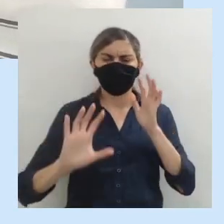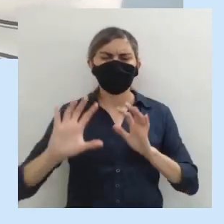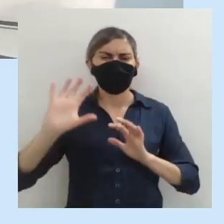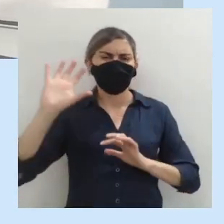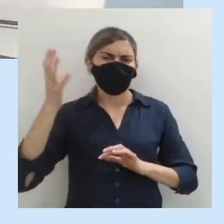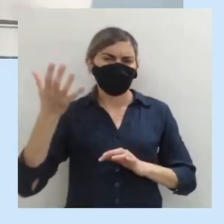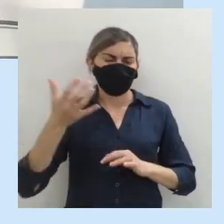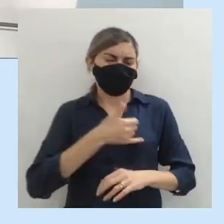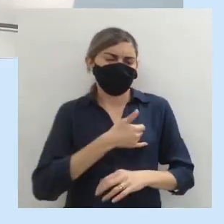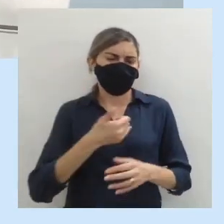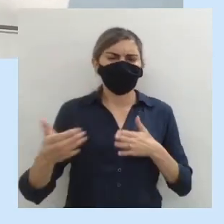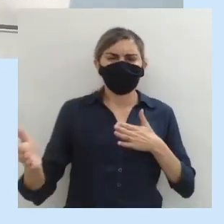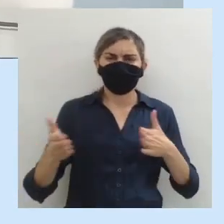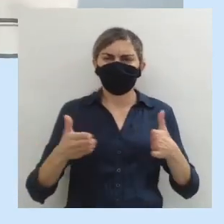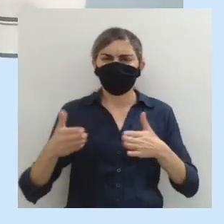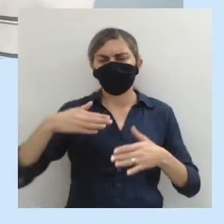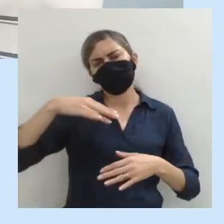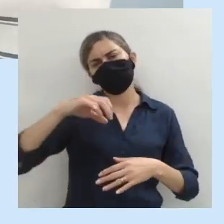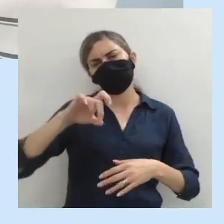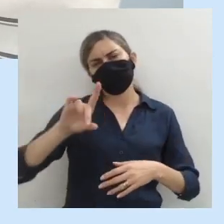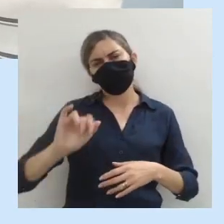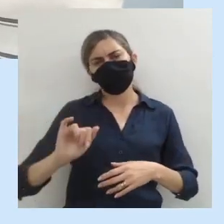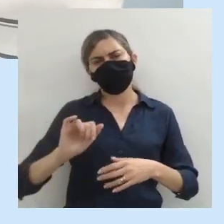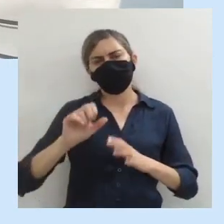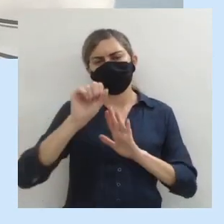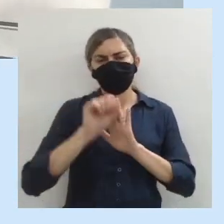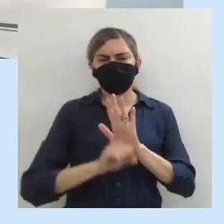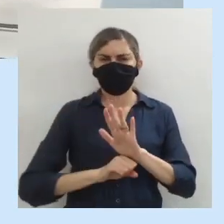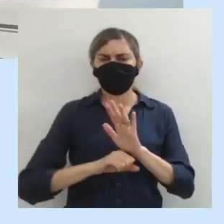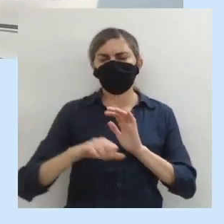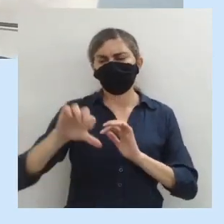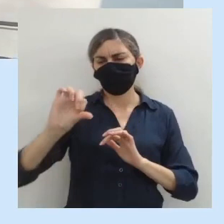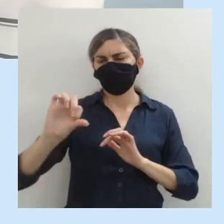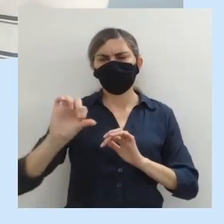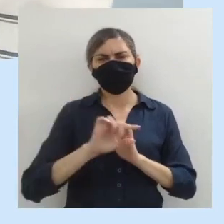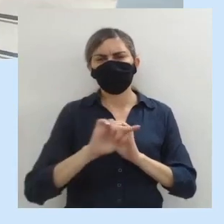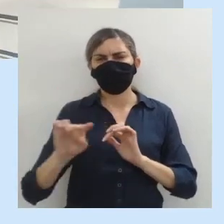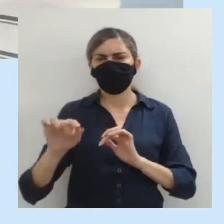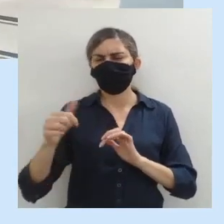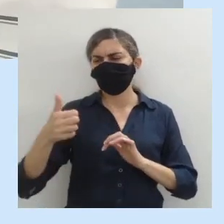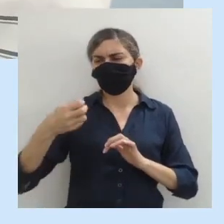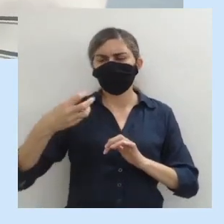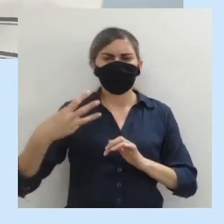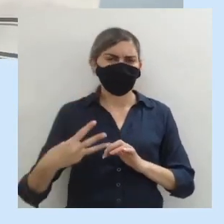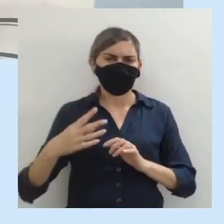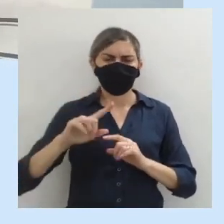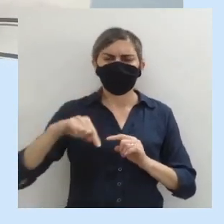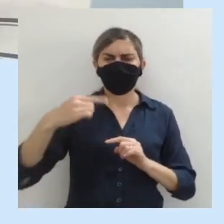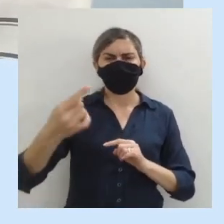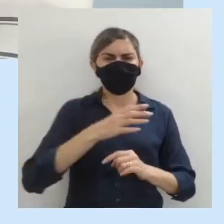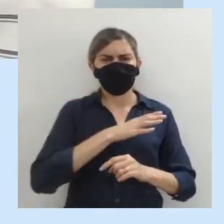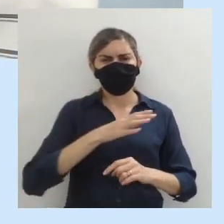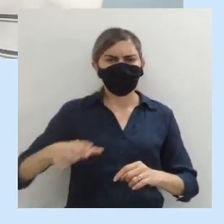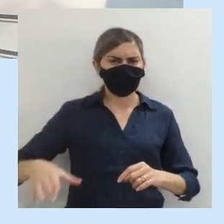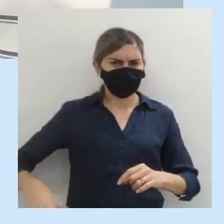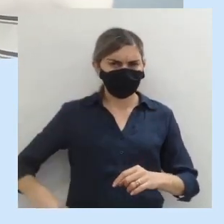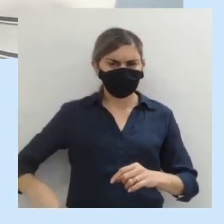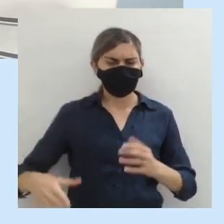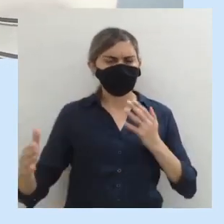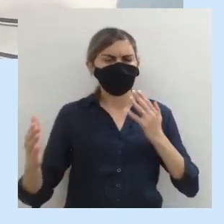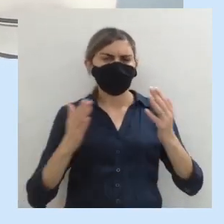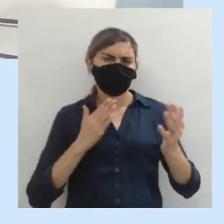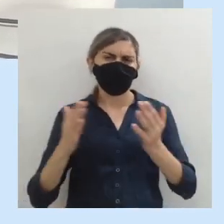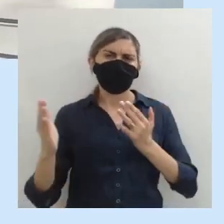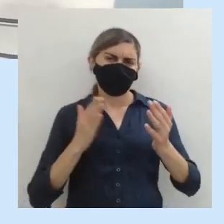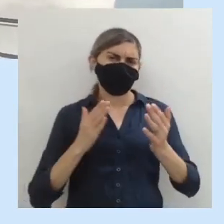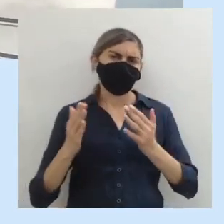aconteceu na Idade Média, entre os séculos 9 e 13 depois de Cristo, em